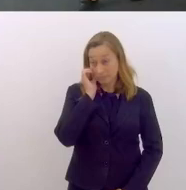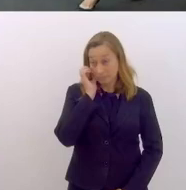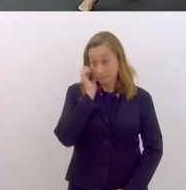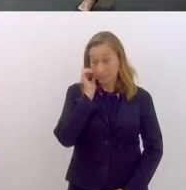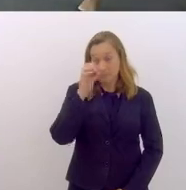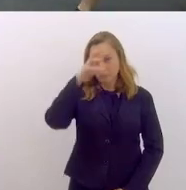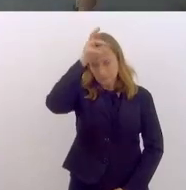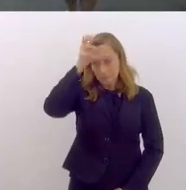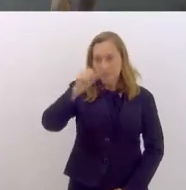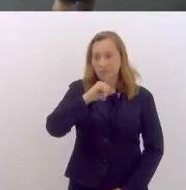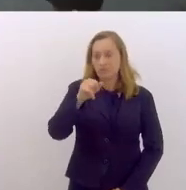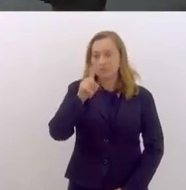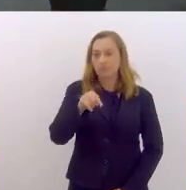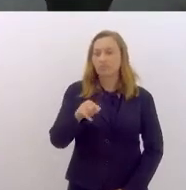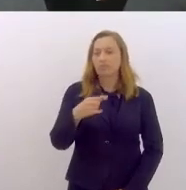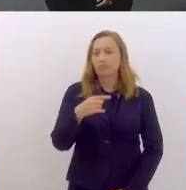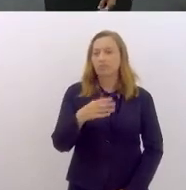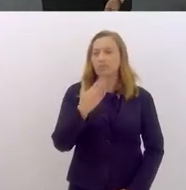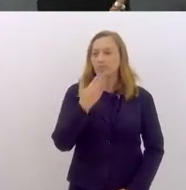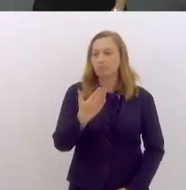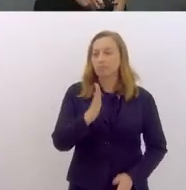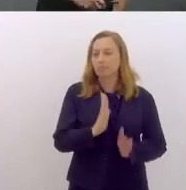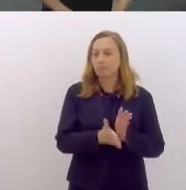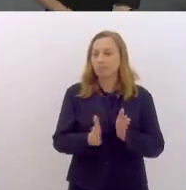Tia Ju, eu queria fazer um pela ordem.